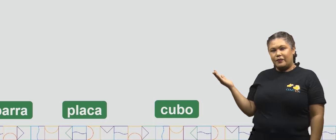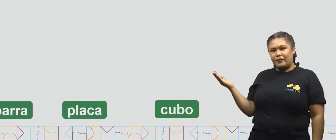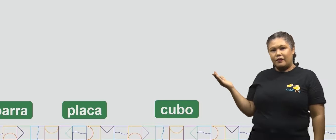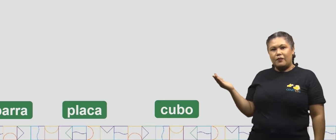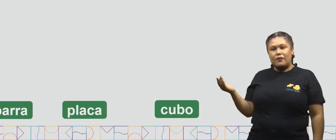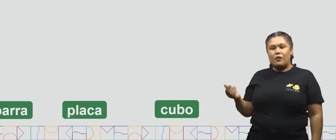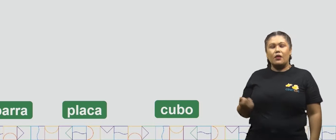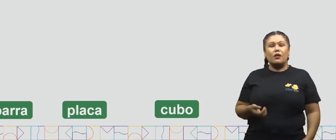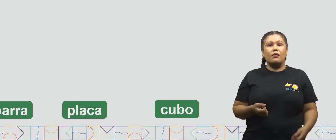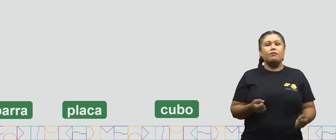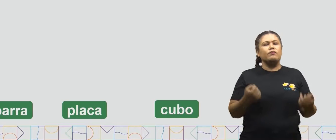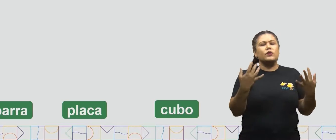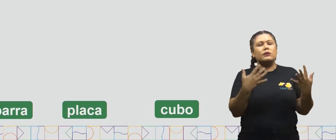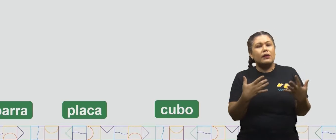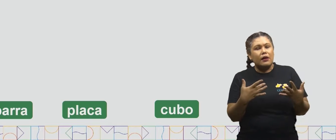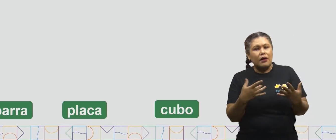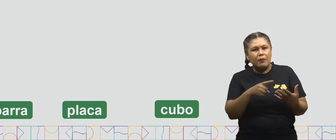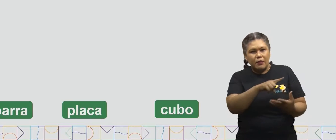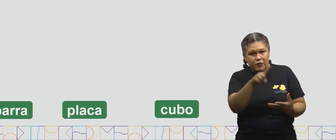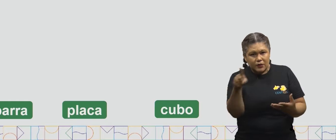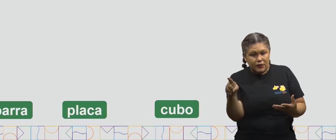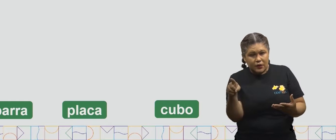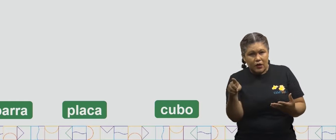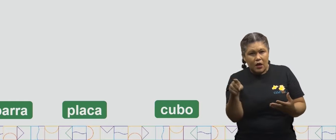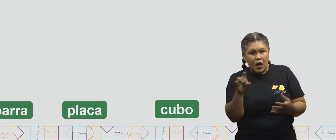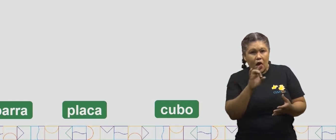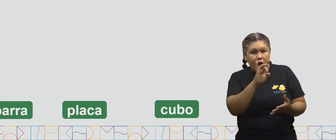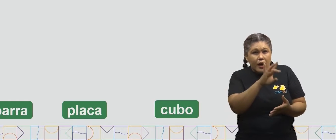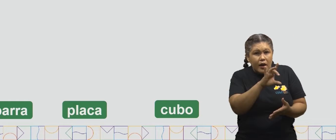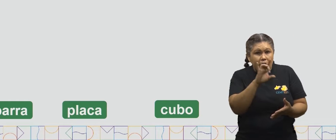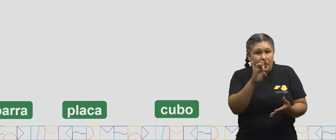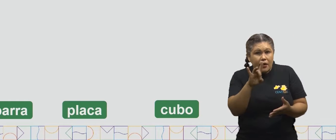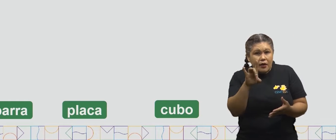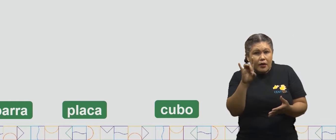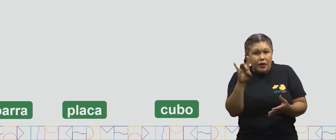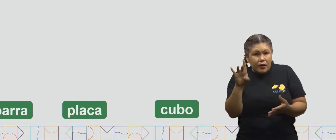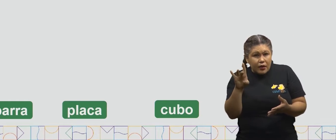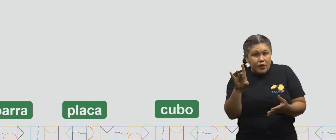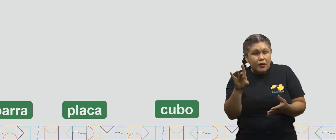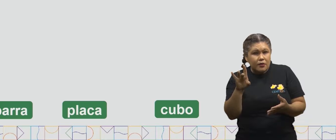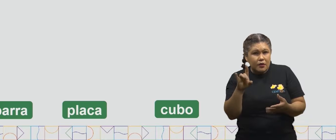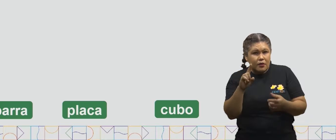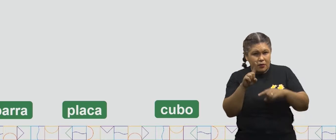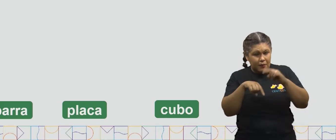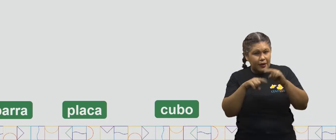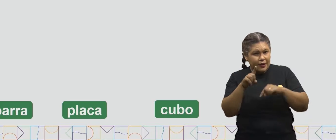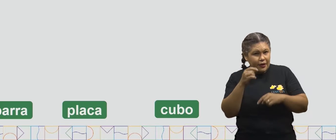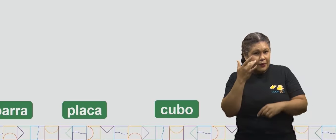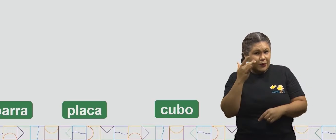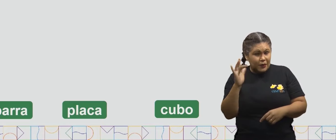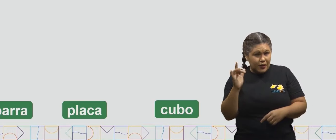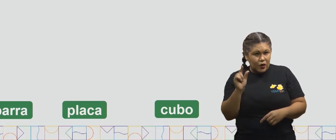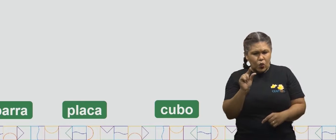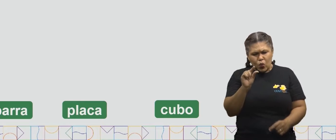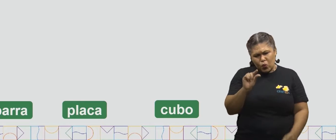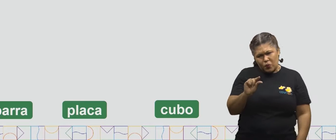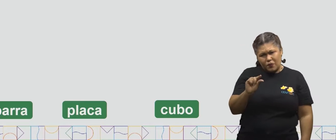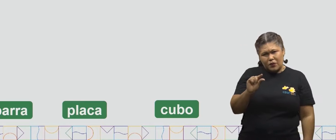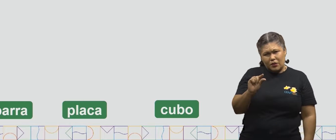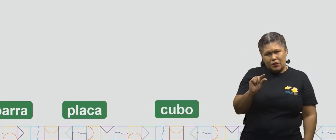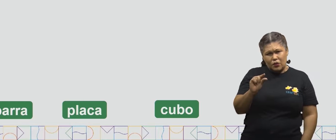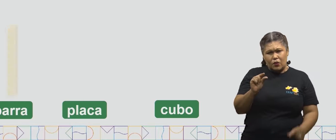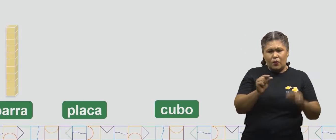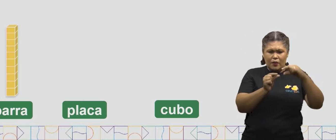Vamos começar entendendo as partes que compõem o material dourado, que são o